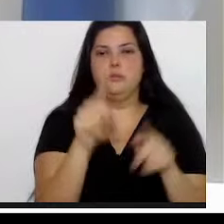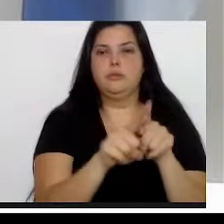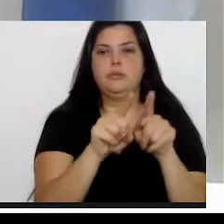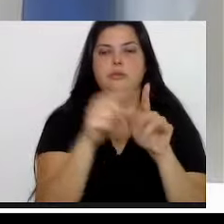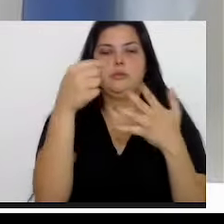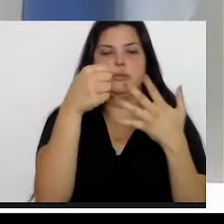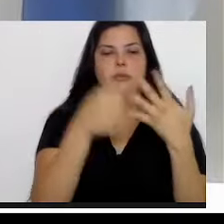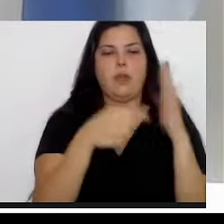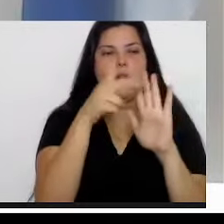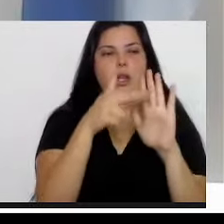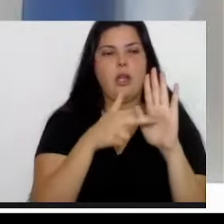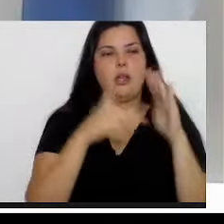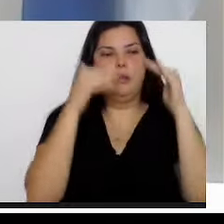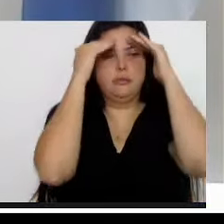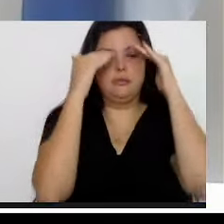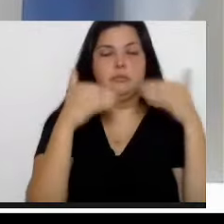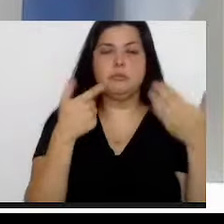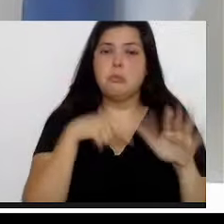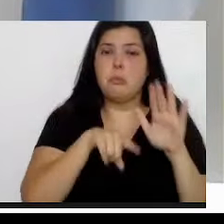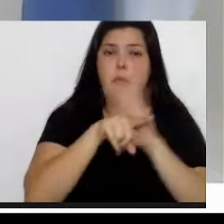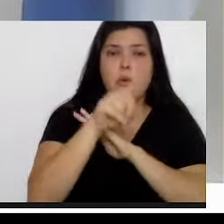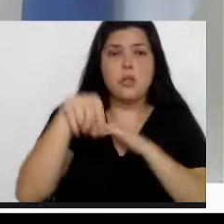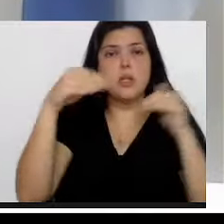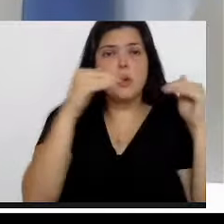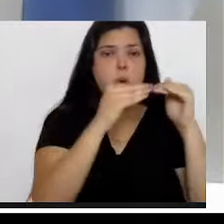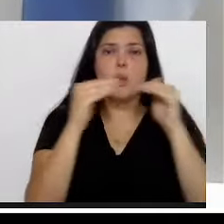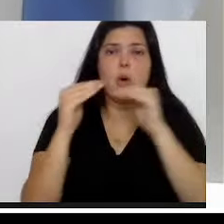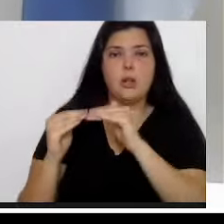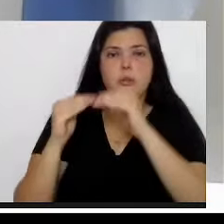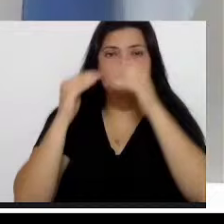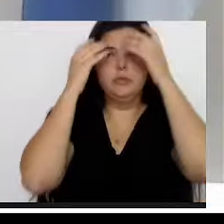termos. Então, eu indago se todos estão de acordo.